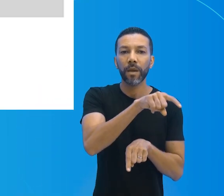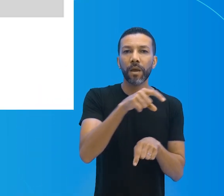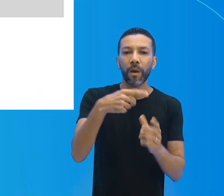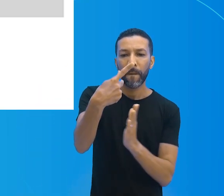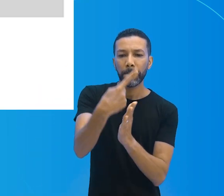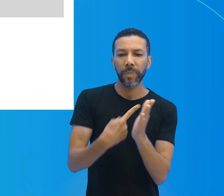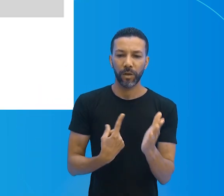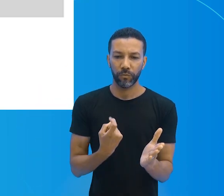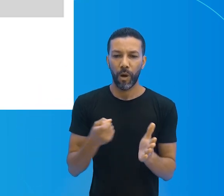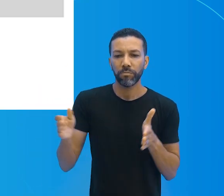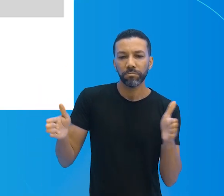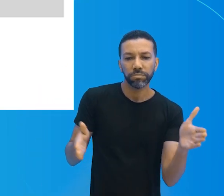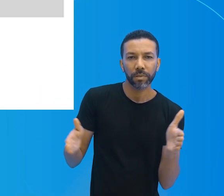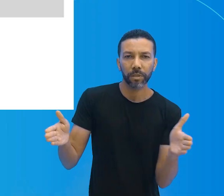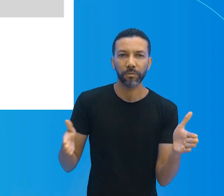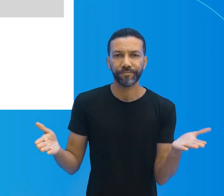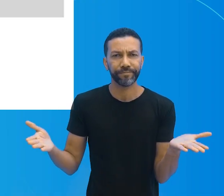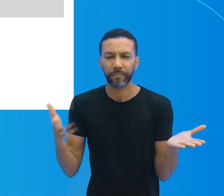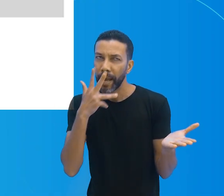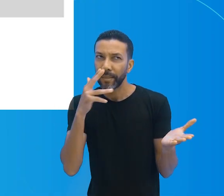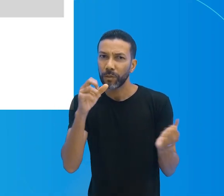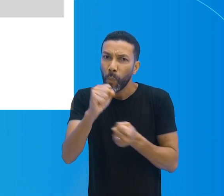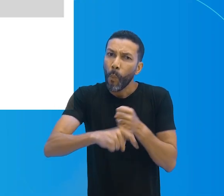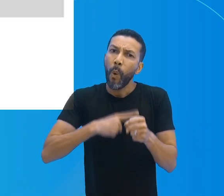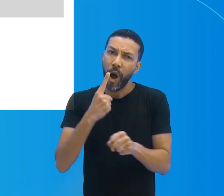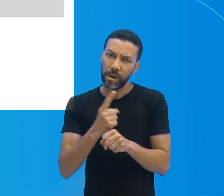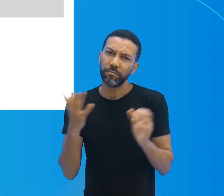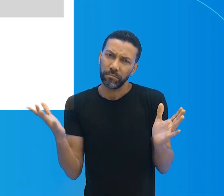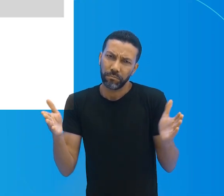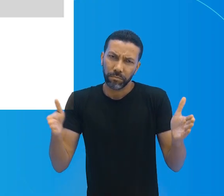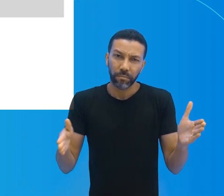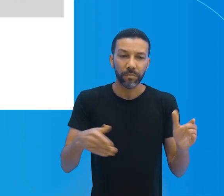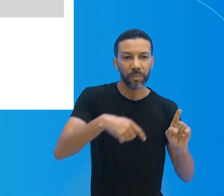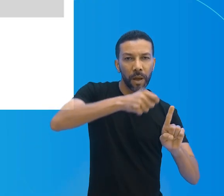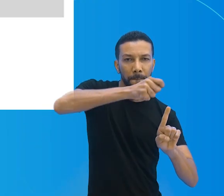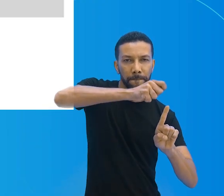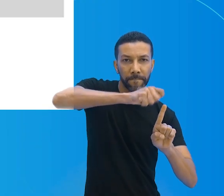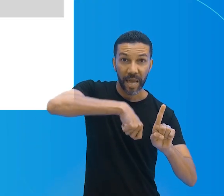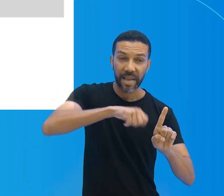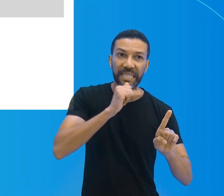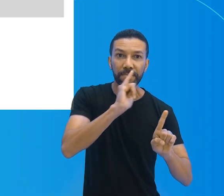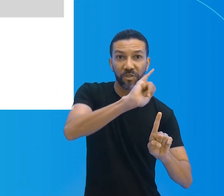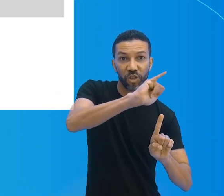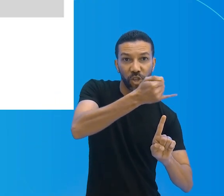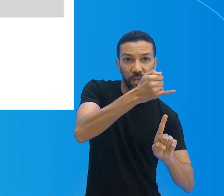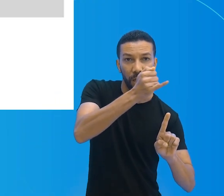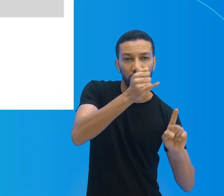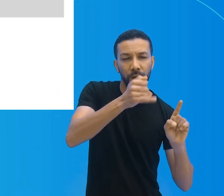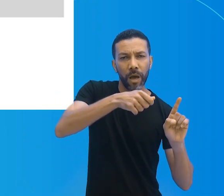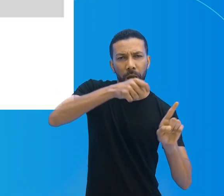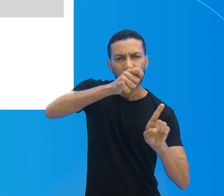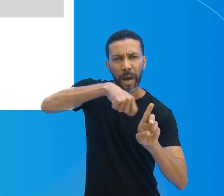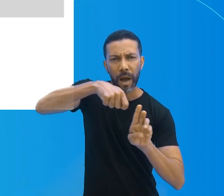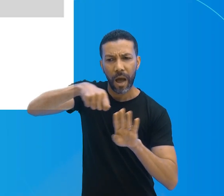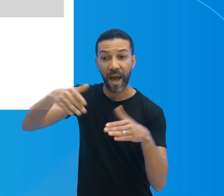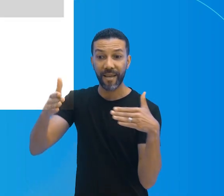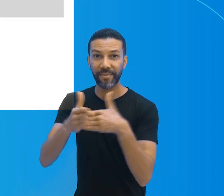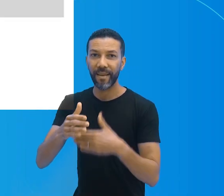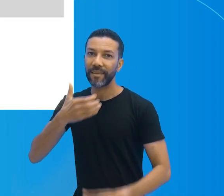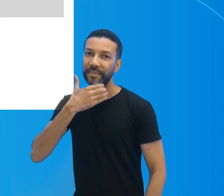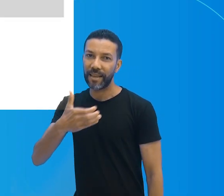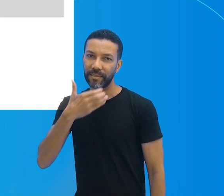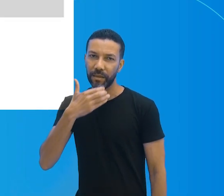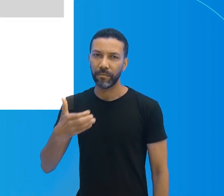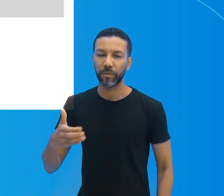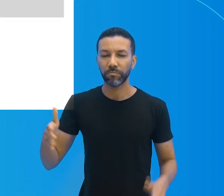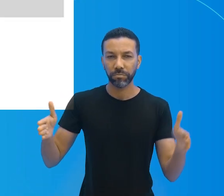seu plano, que deve ser sempre com cobertura anual, né? Então, se a gente está fazendo isso em janeiro, a gente vai colocar uma cobertura que vai do começo